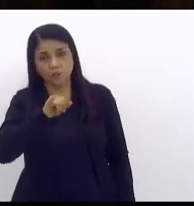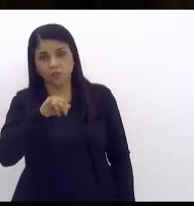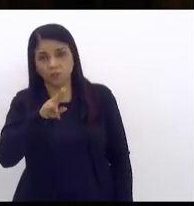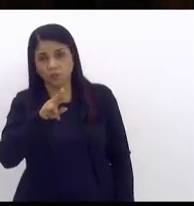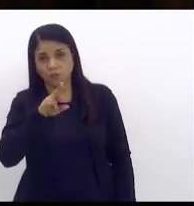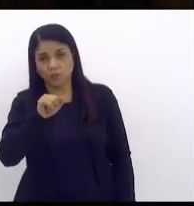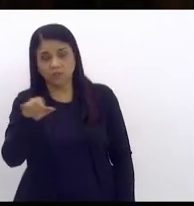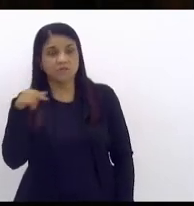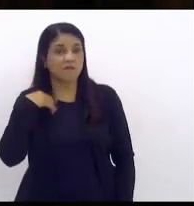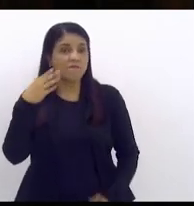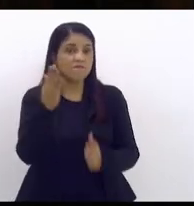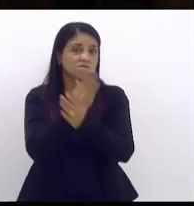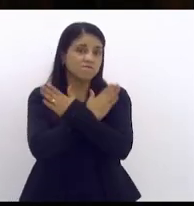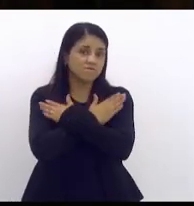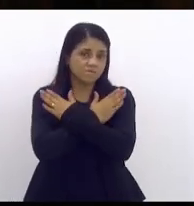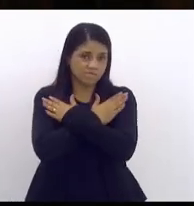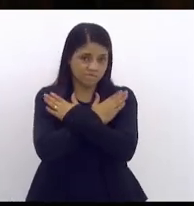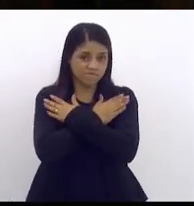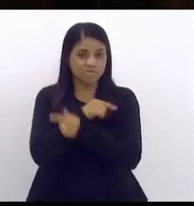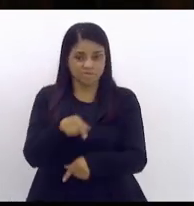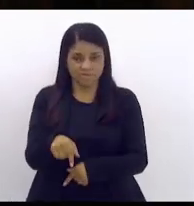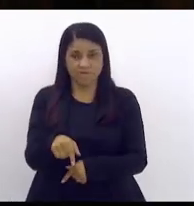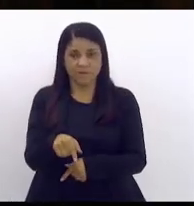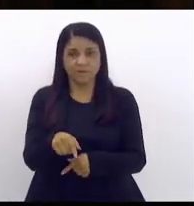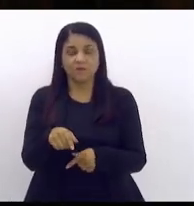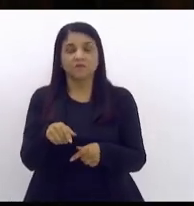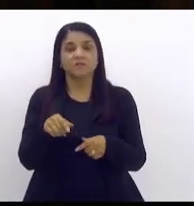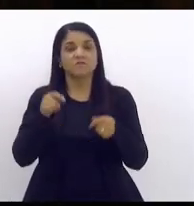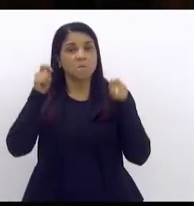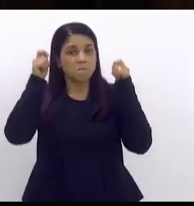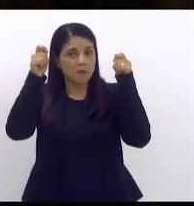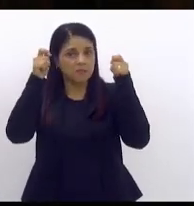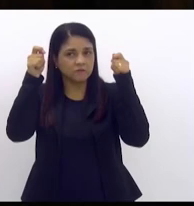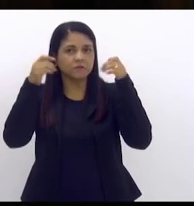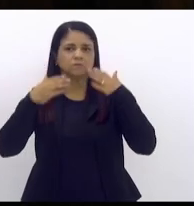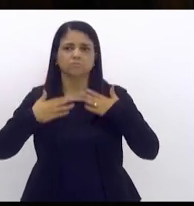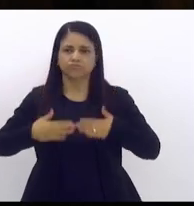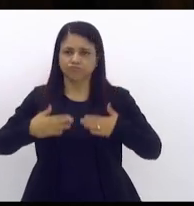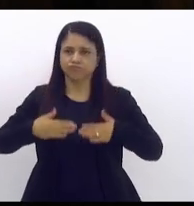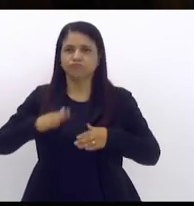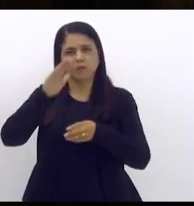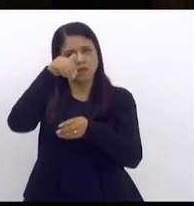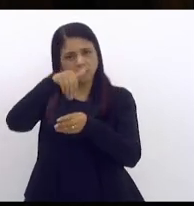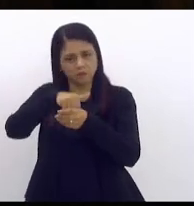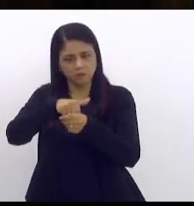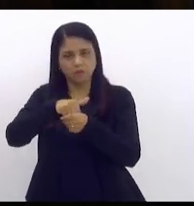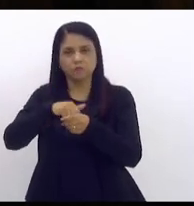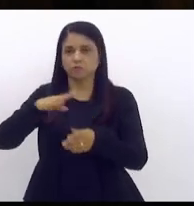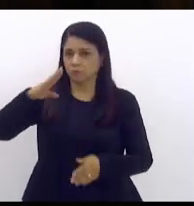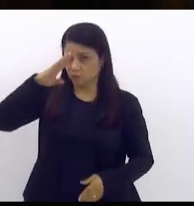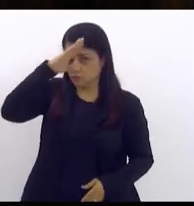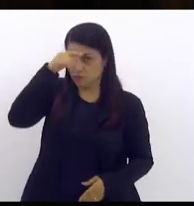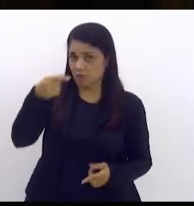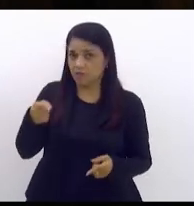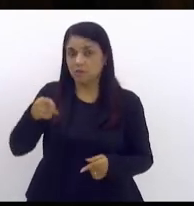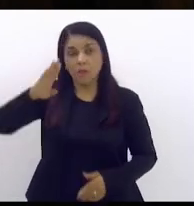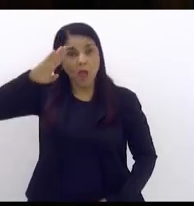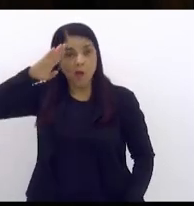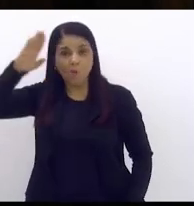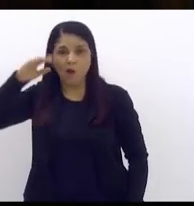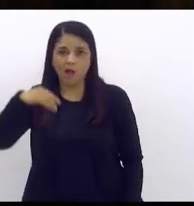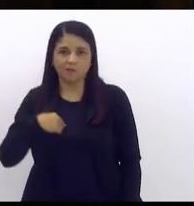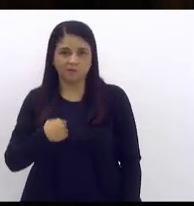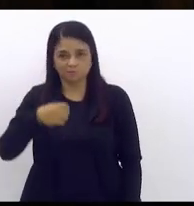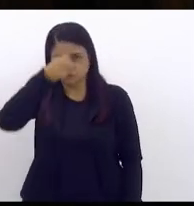feriado, né? Porque teve manifestação pacífica de eleitores do Bolsonaro e aí a guarda lá vira um